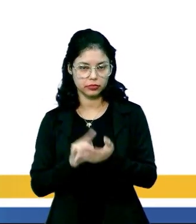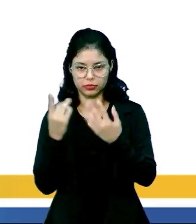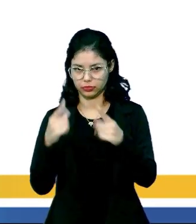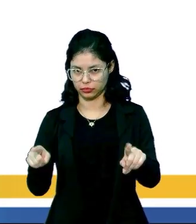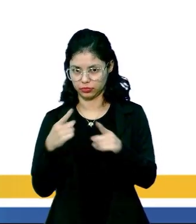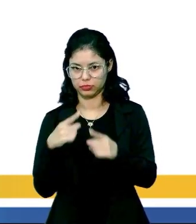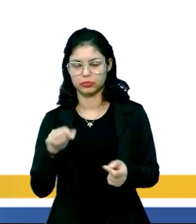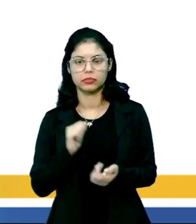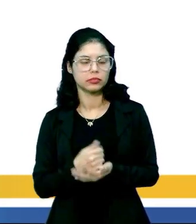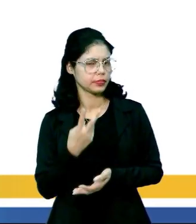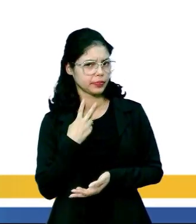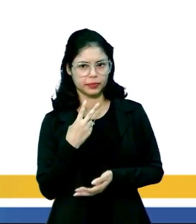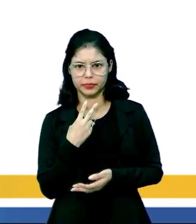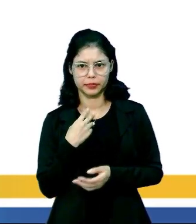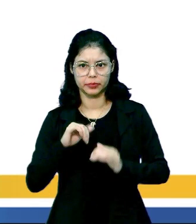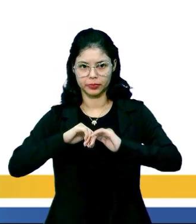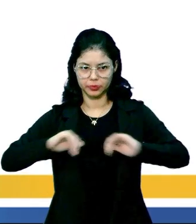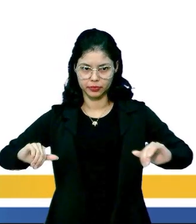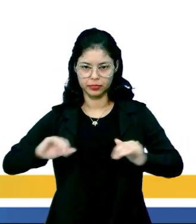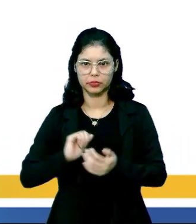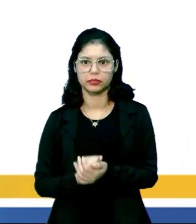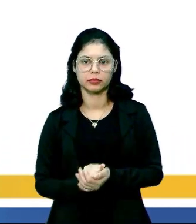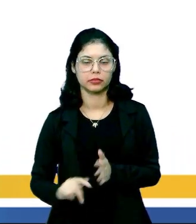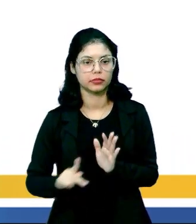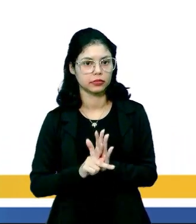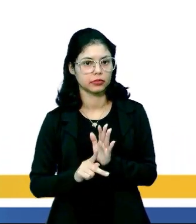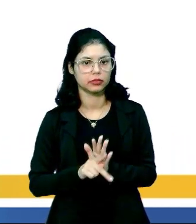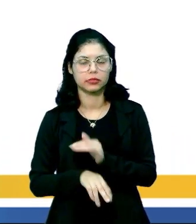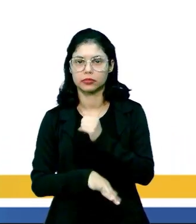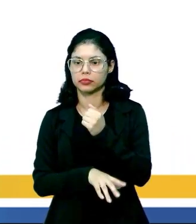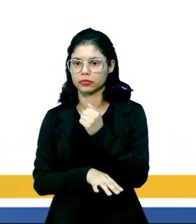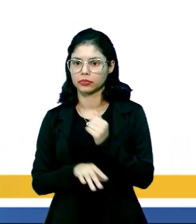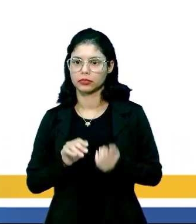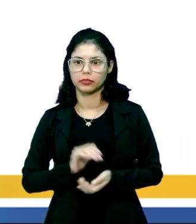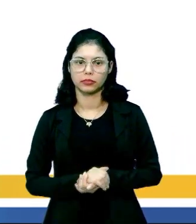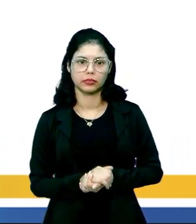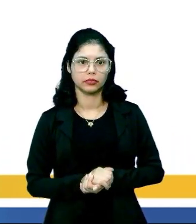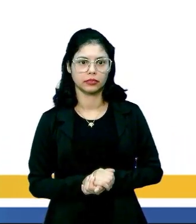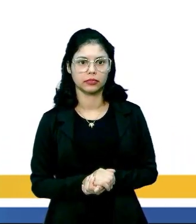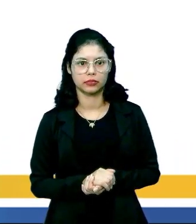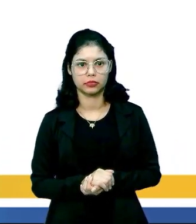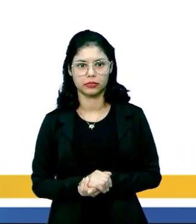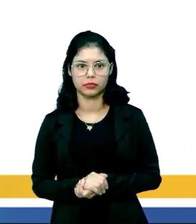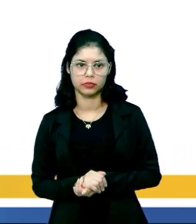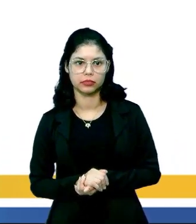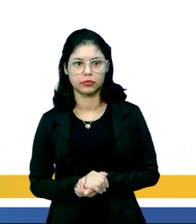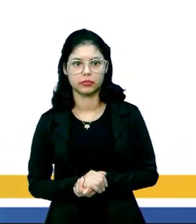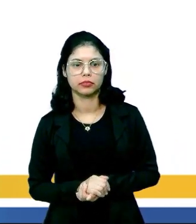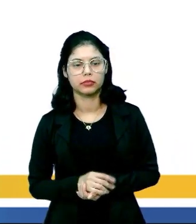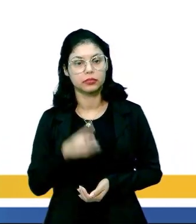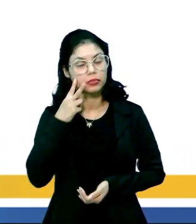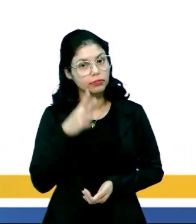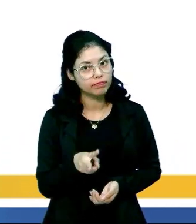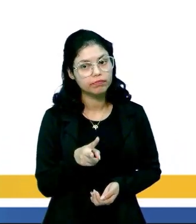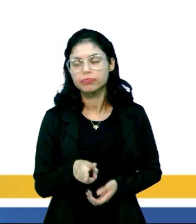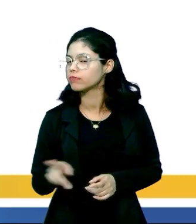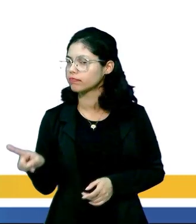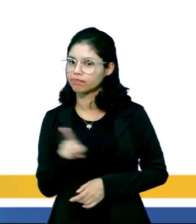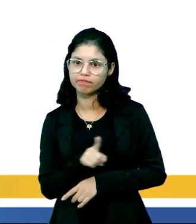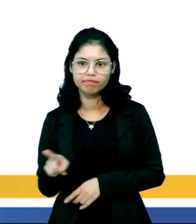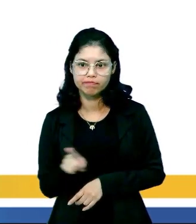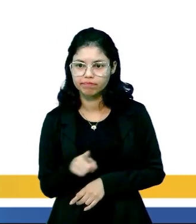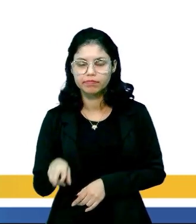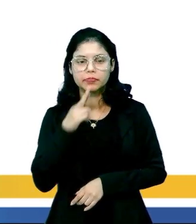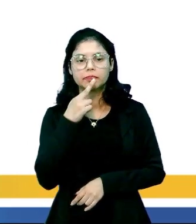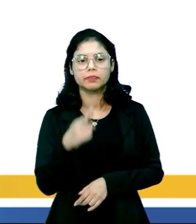música popular não pode ser desvinculada de suas raízes você vê que essa aí não vai